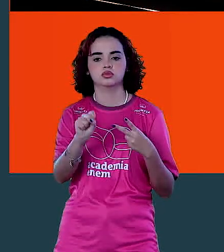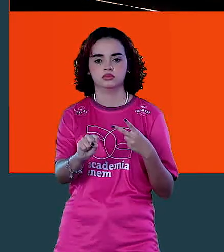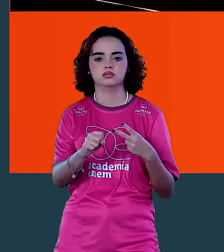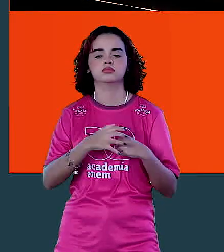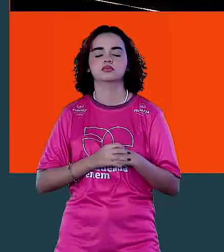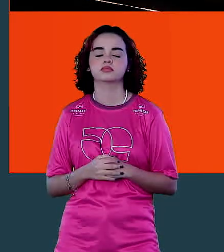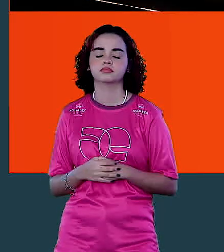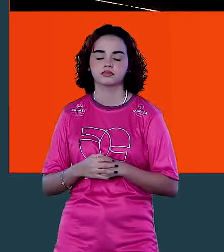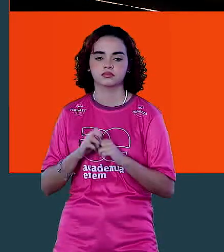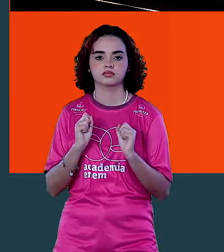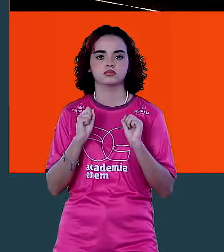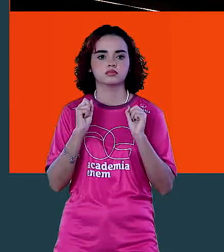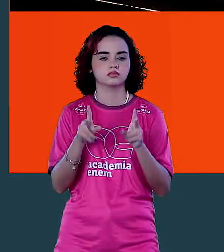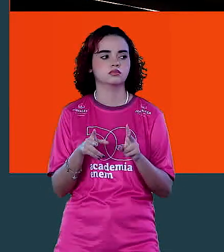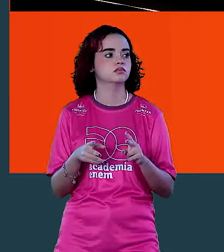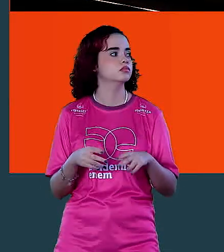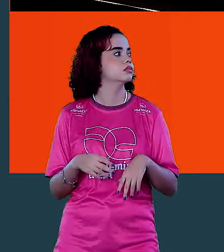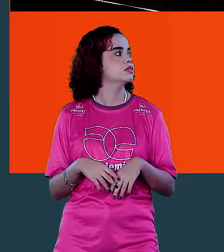vamos para a segunda opção.